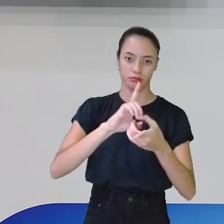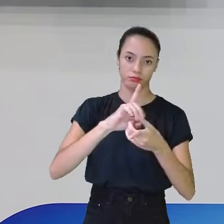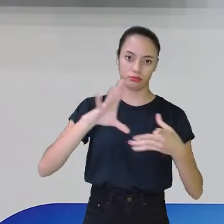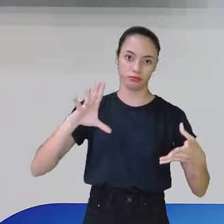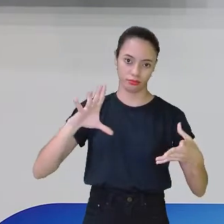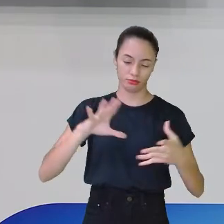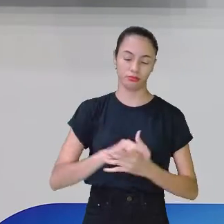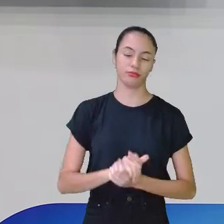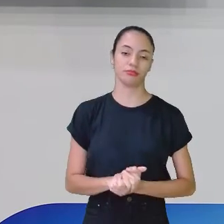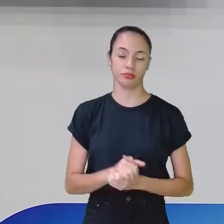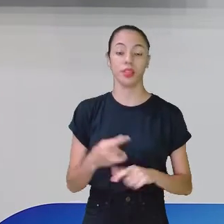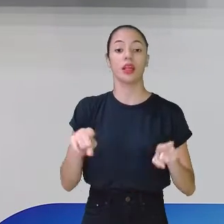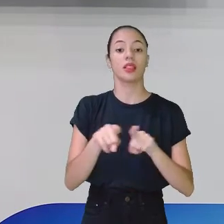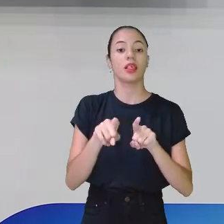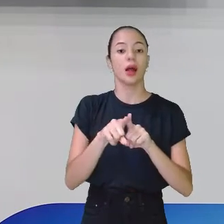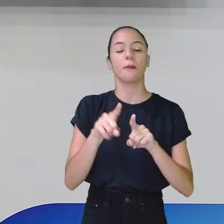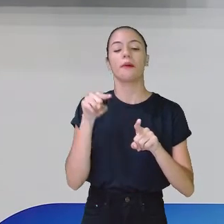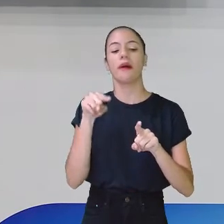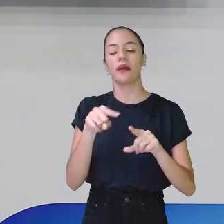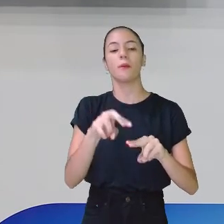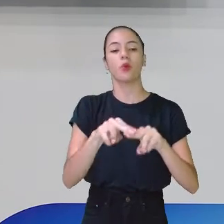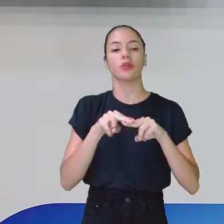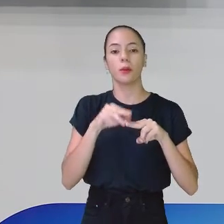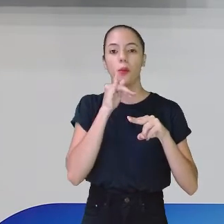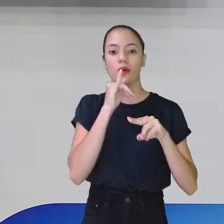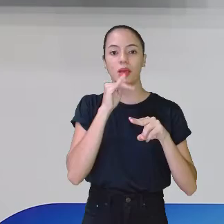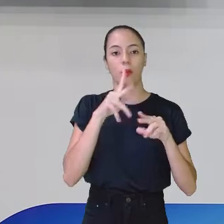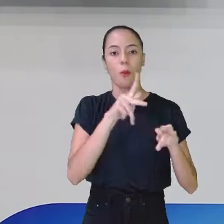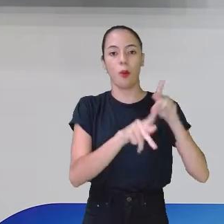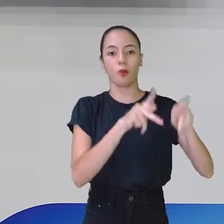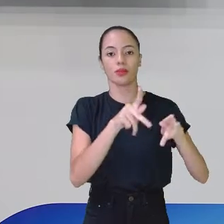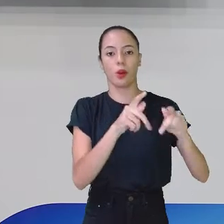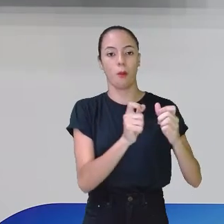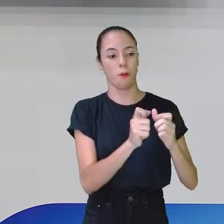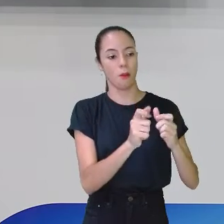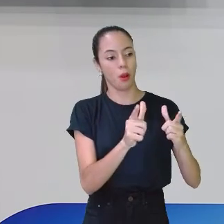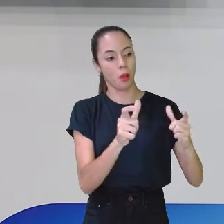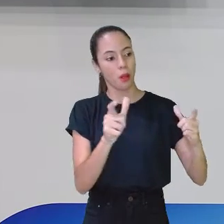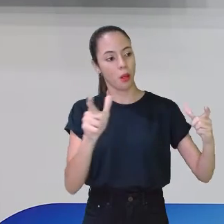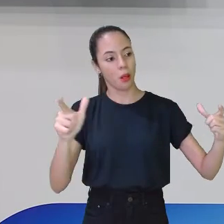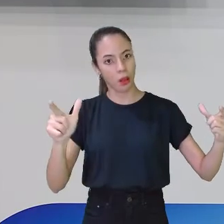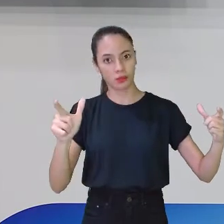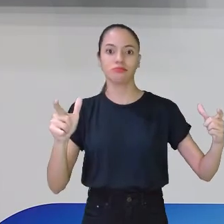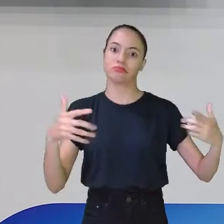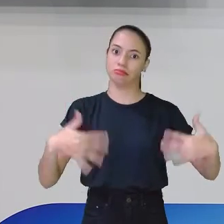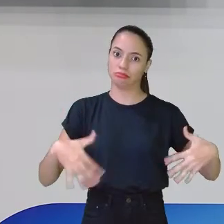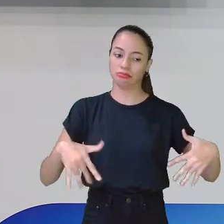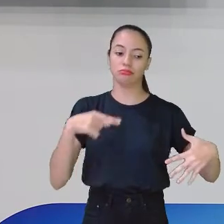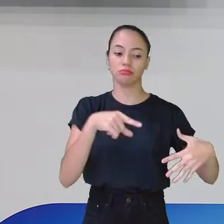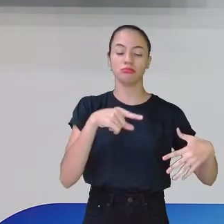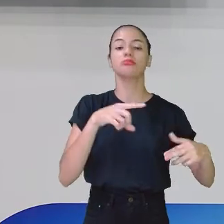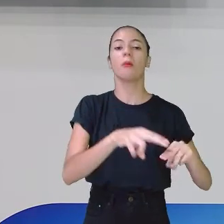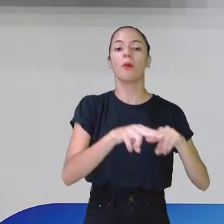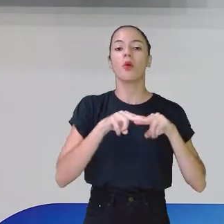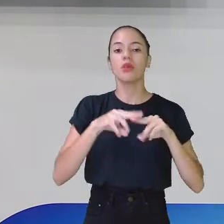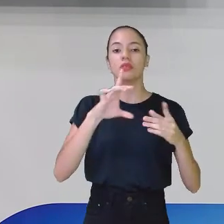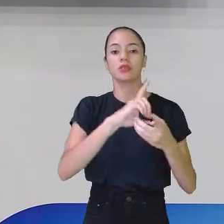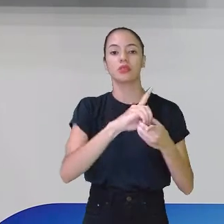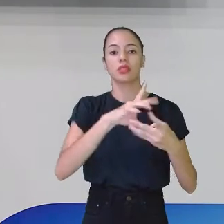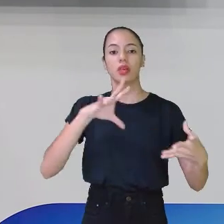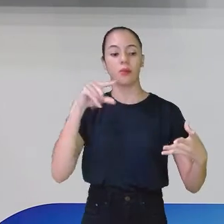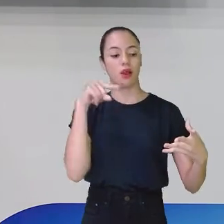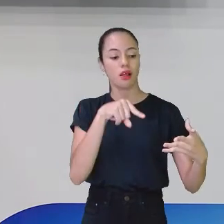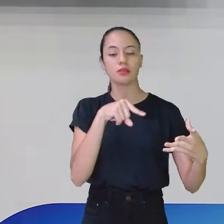né? Também com o crescimento demográfico, né? O aumento da população. Tudo isso fez com que essa democracia ela